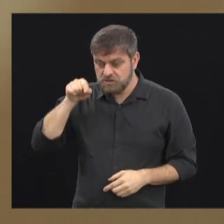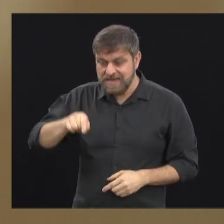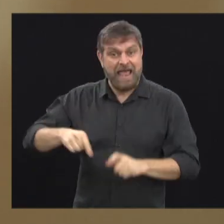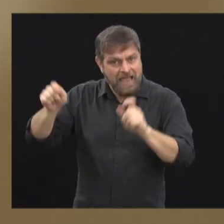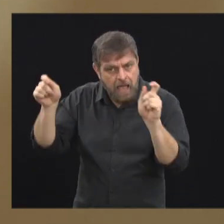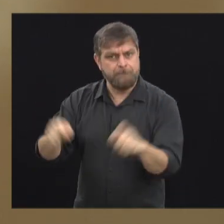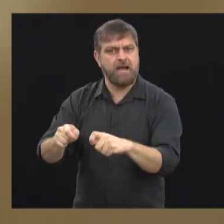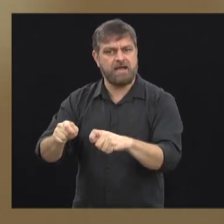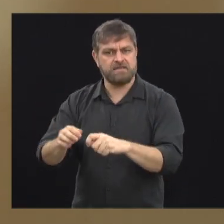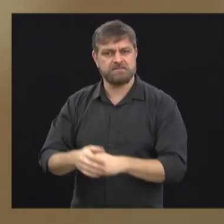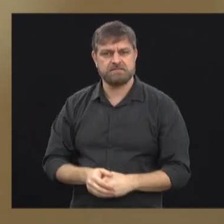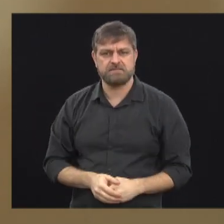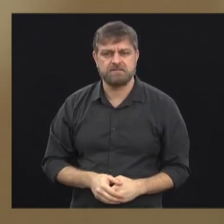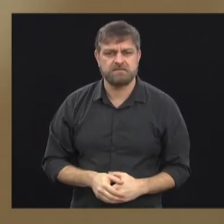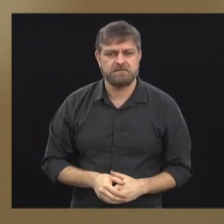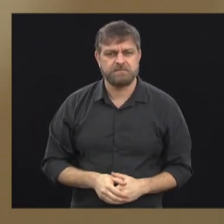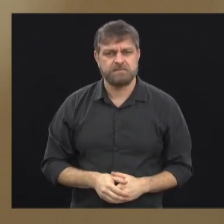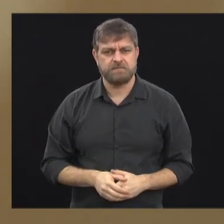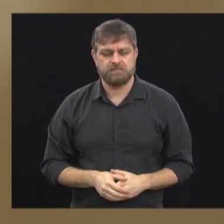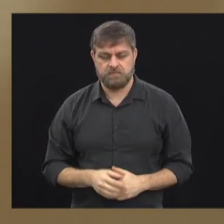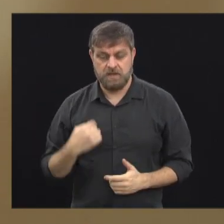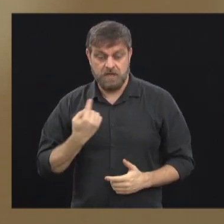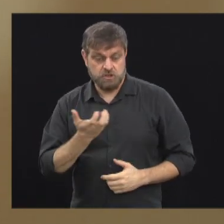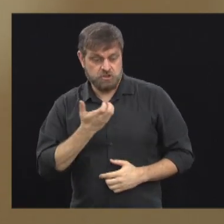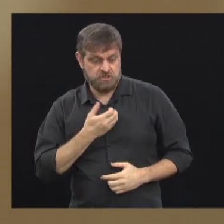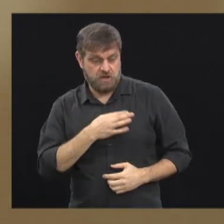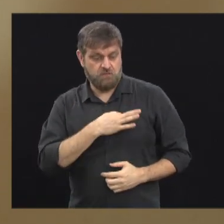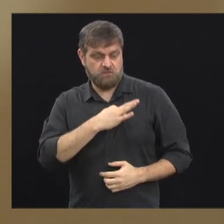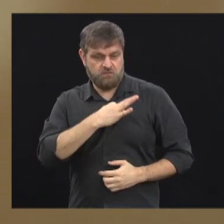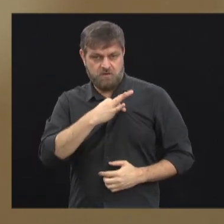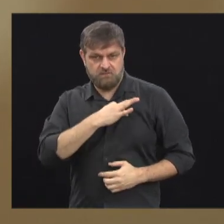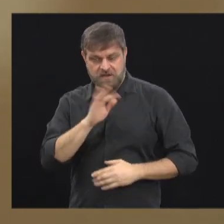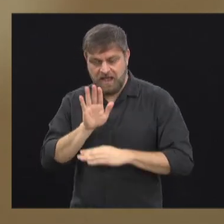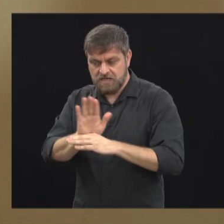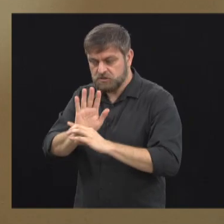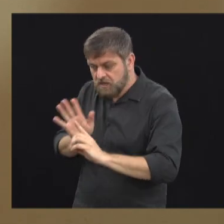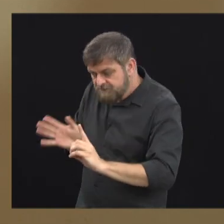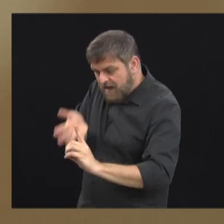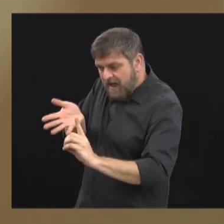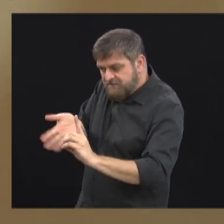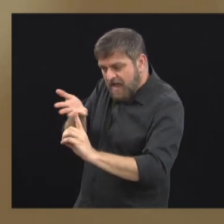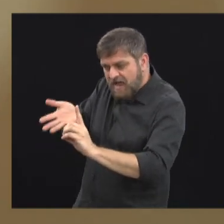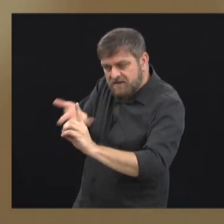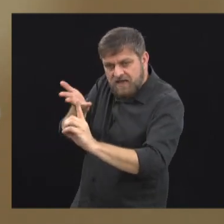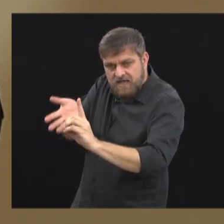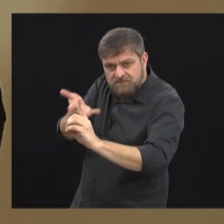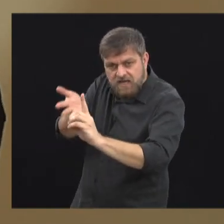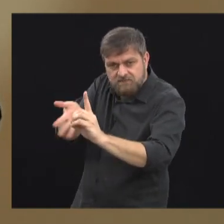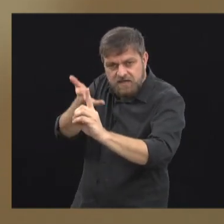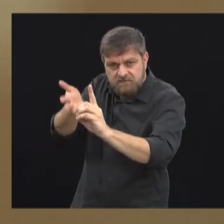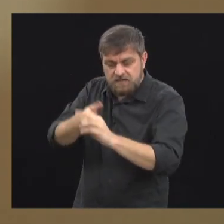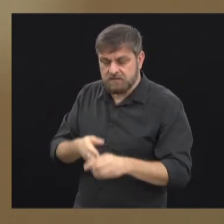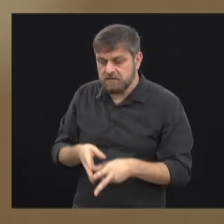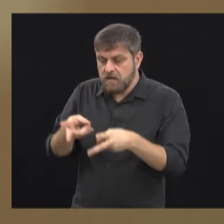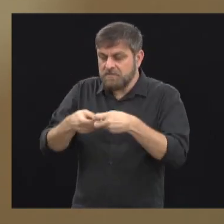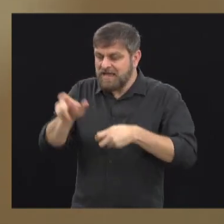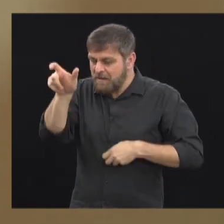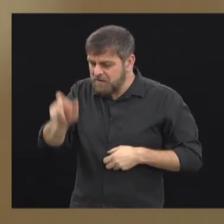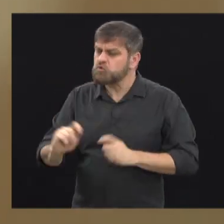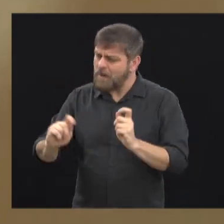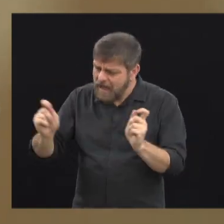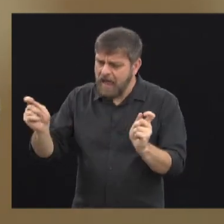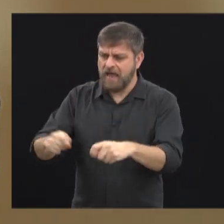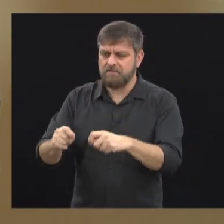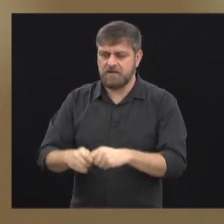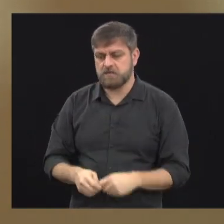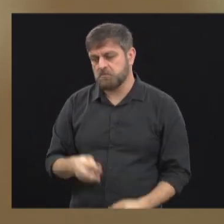são capazes, né? Então a gente quer um voluntário que auxilie nesse desenvolvimento, que veja o